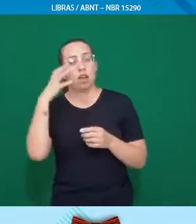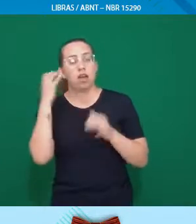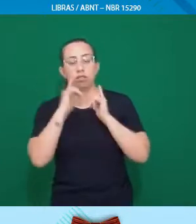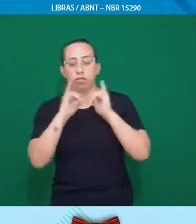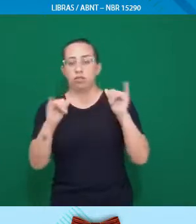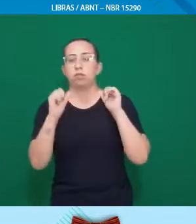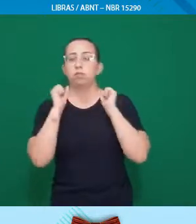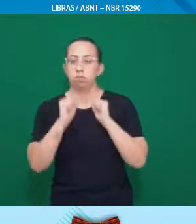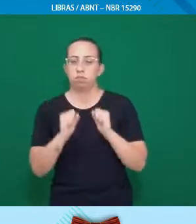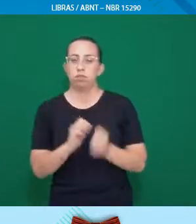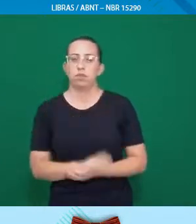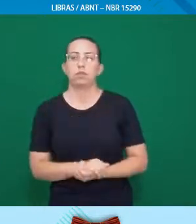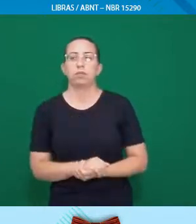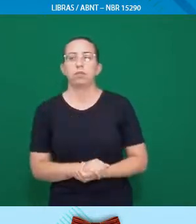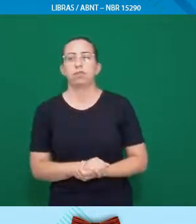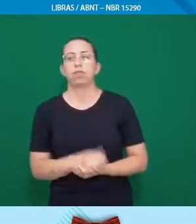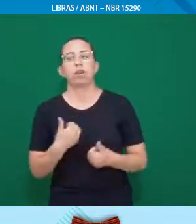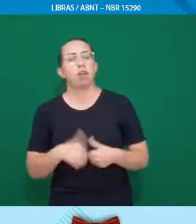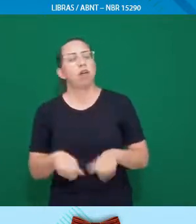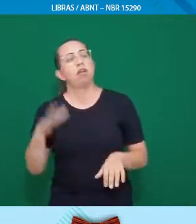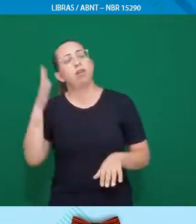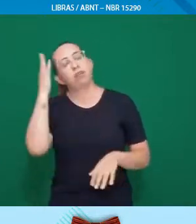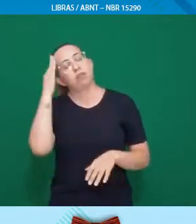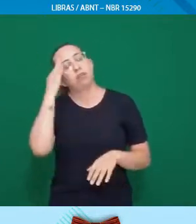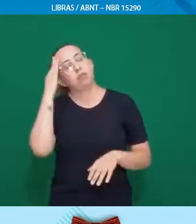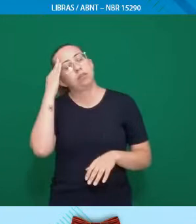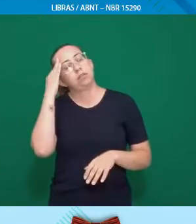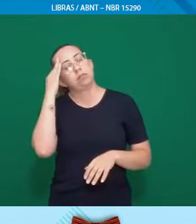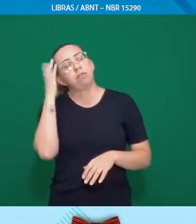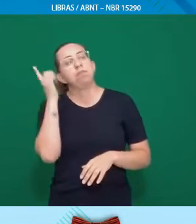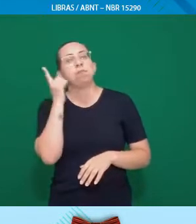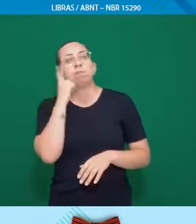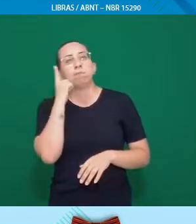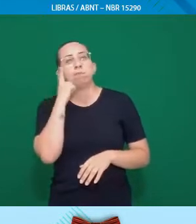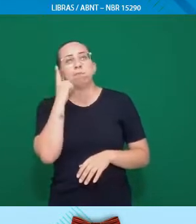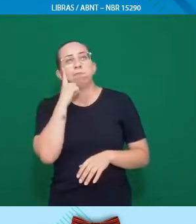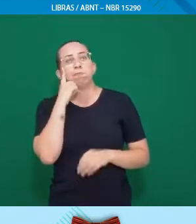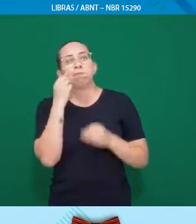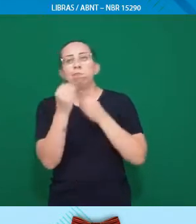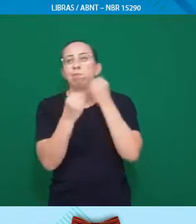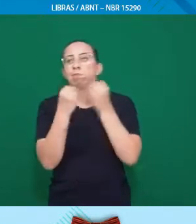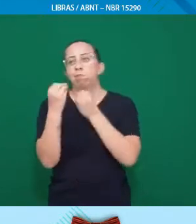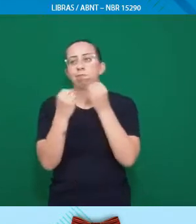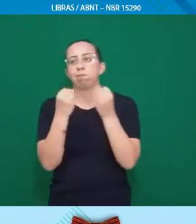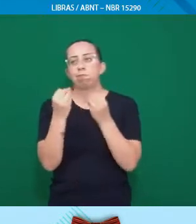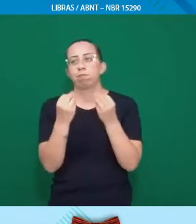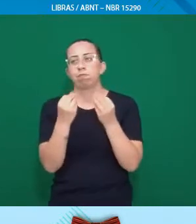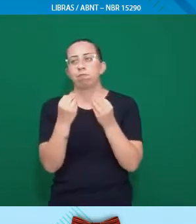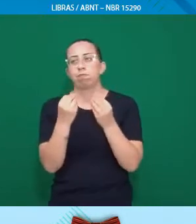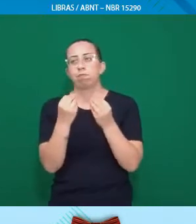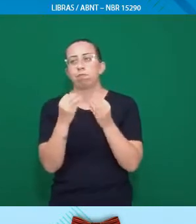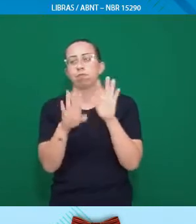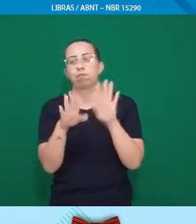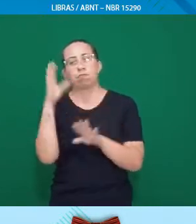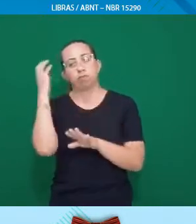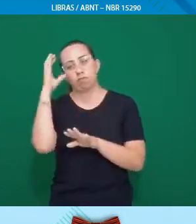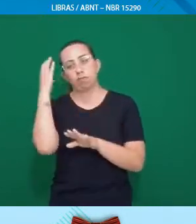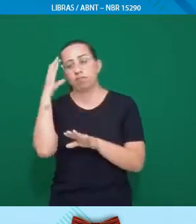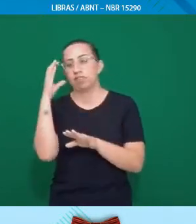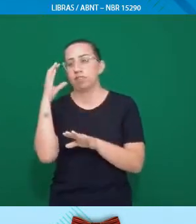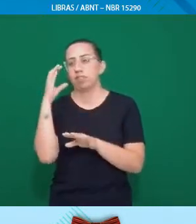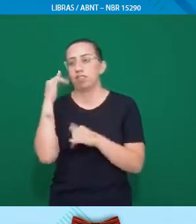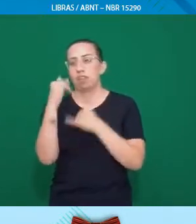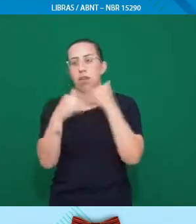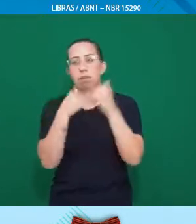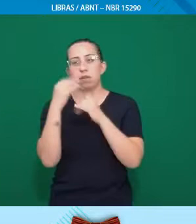bom então eu fico assim é pensando o e às vezes até a Celina brinca